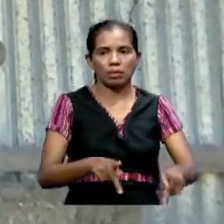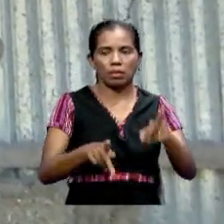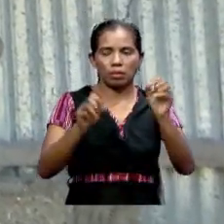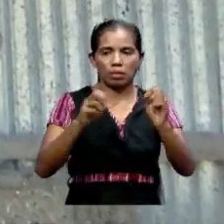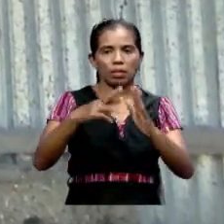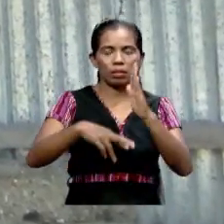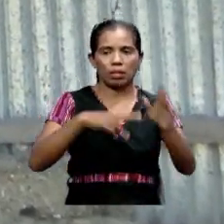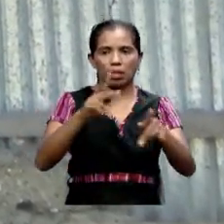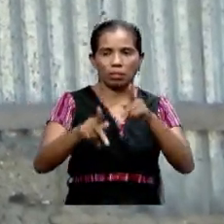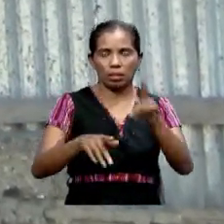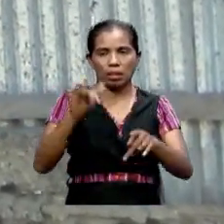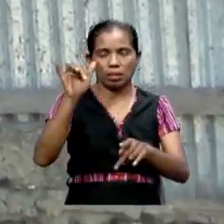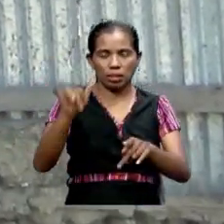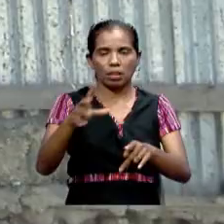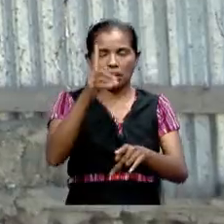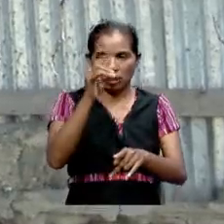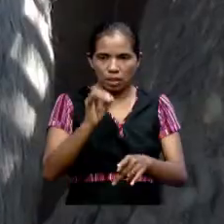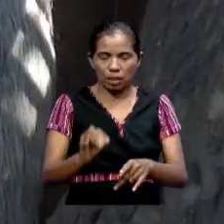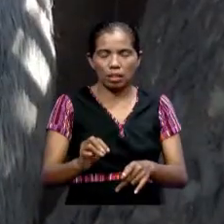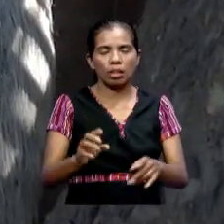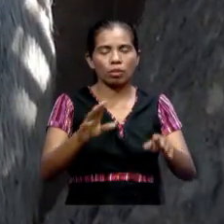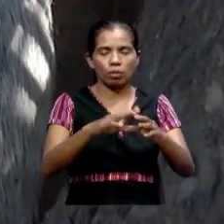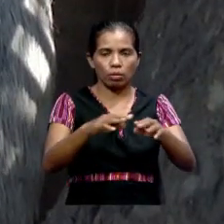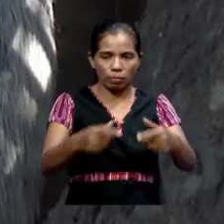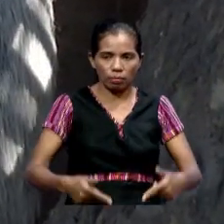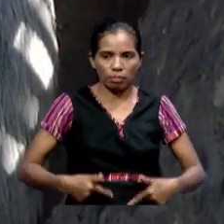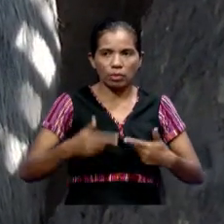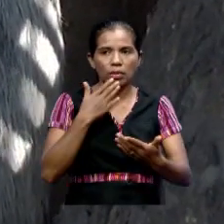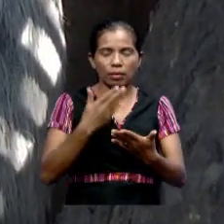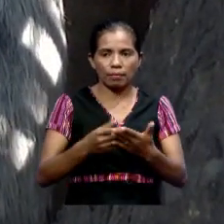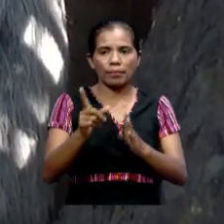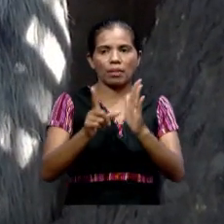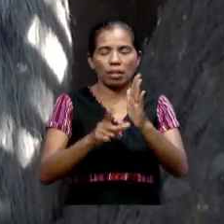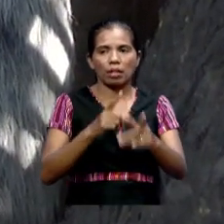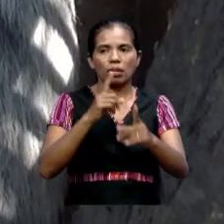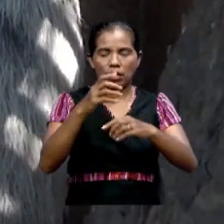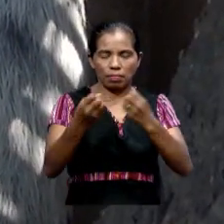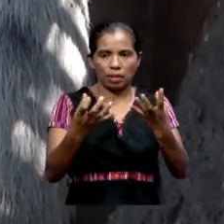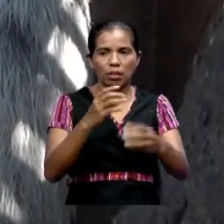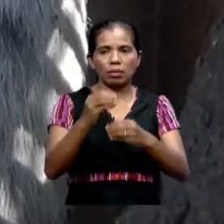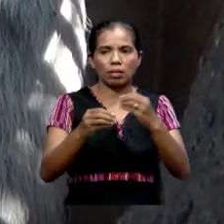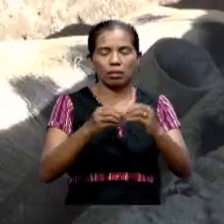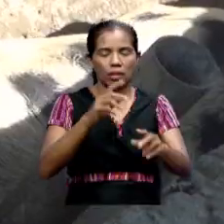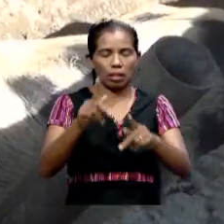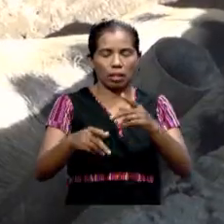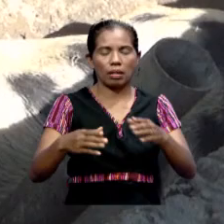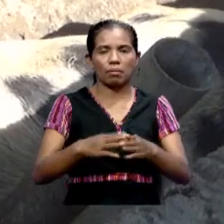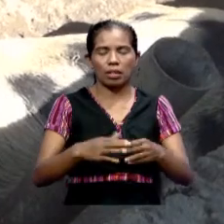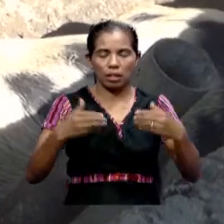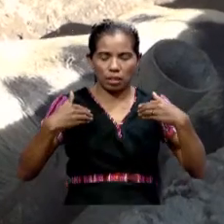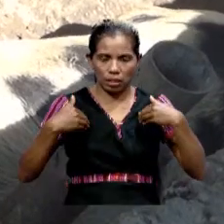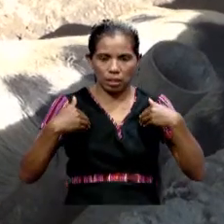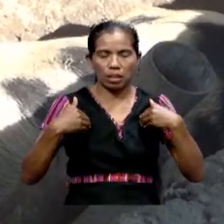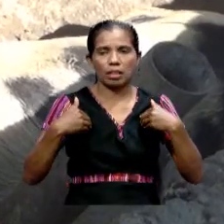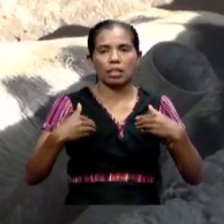regula comunidade nebe hela e a capital a tumore saudável. Decreto lene colia macas liu com a babando comunidade hakiak animal e a